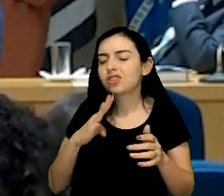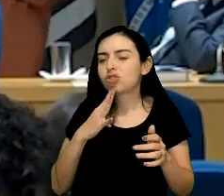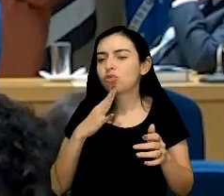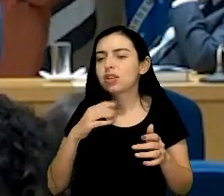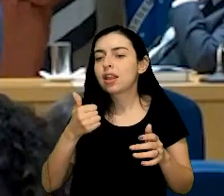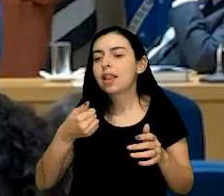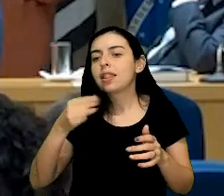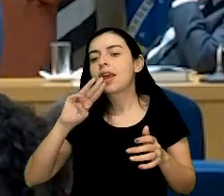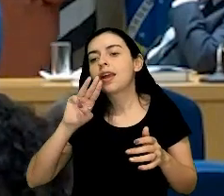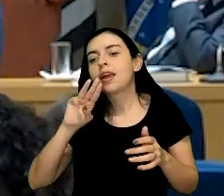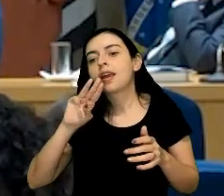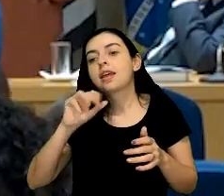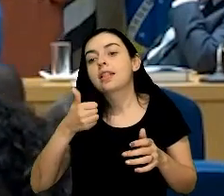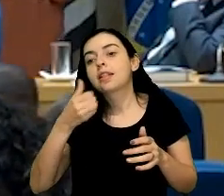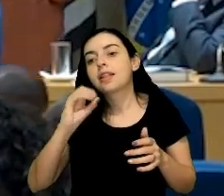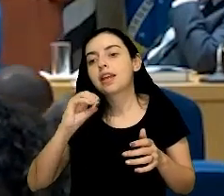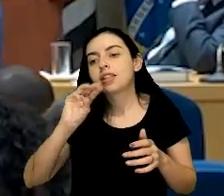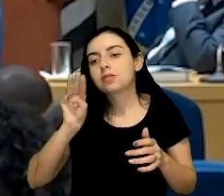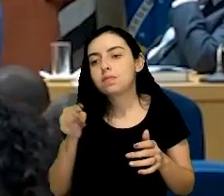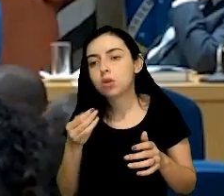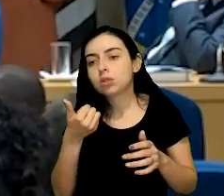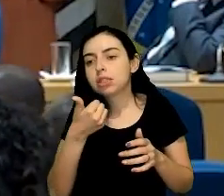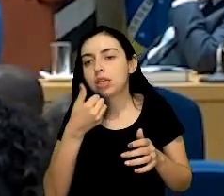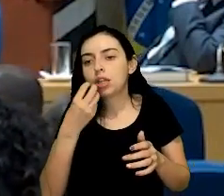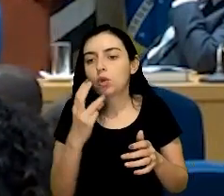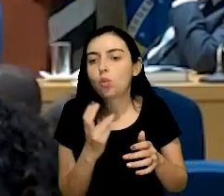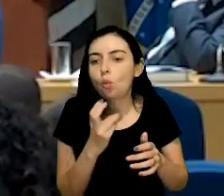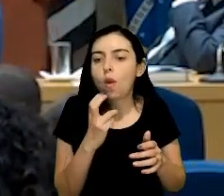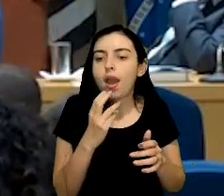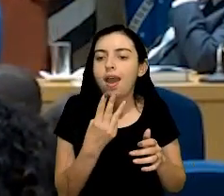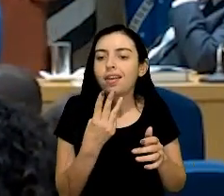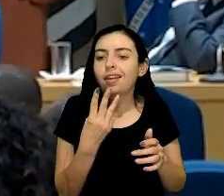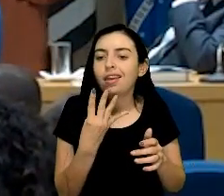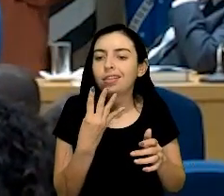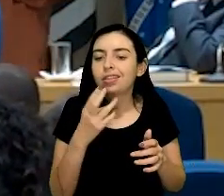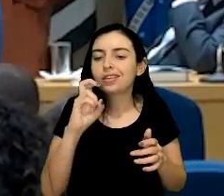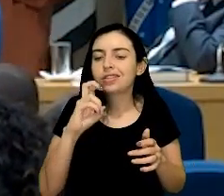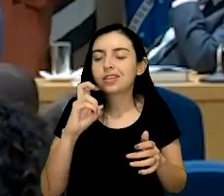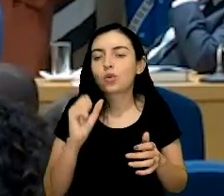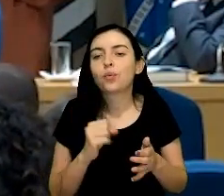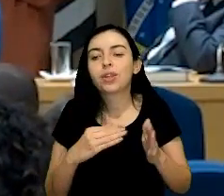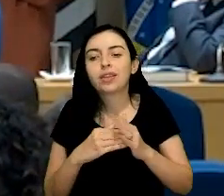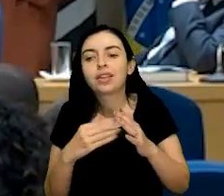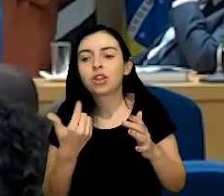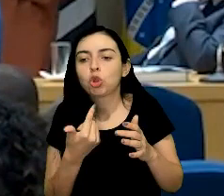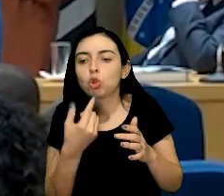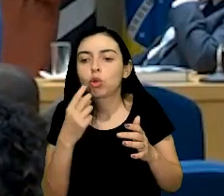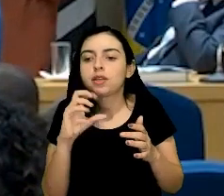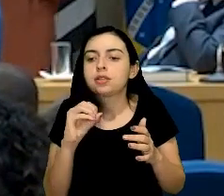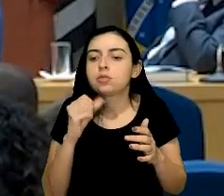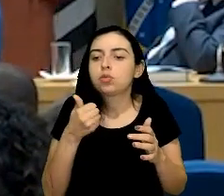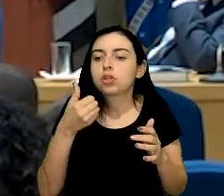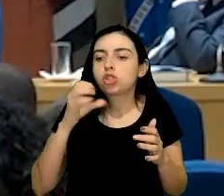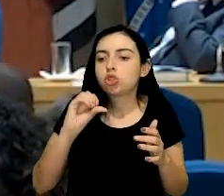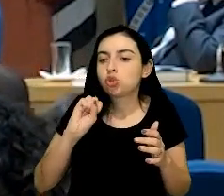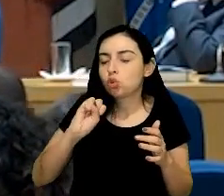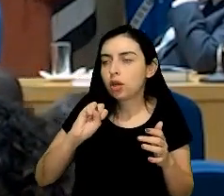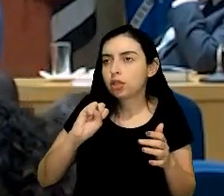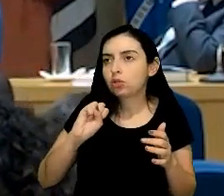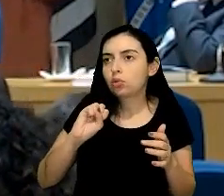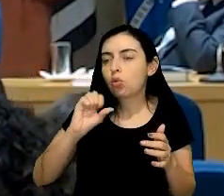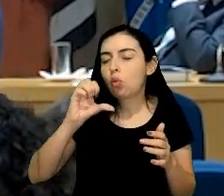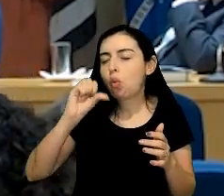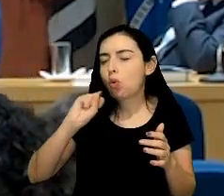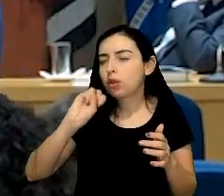10.145. Até o final de 2018, deu 11.600. Tá? Bom, primeiro não é nada,